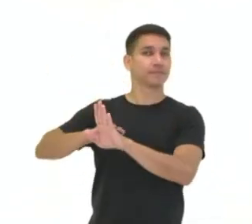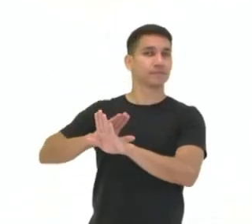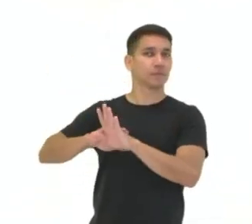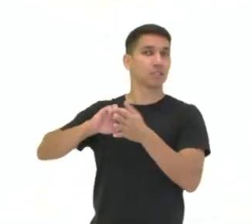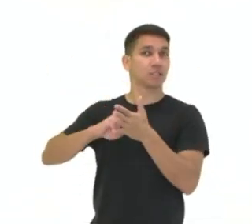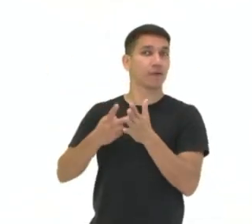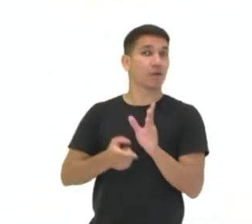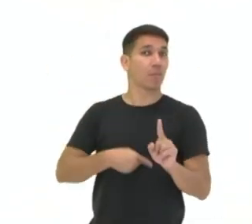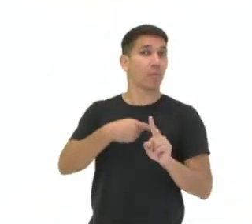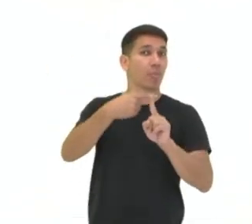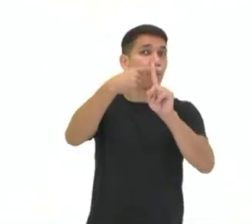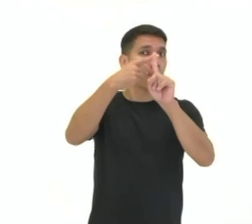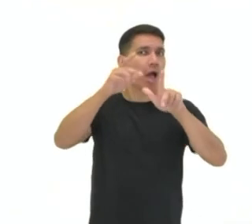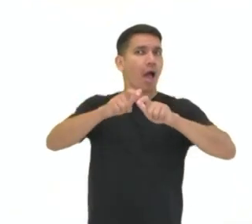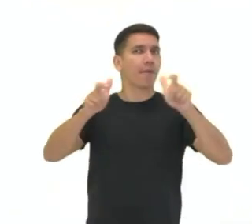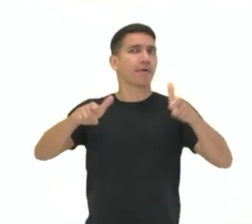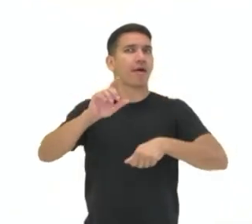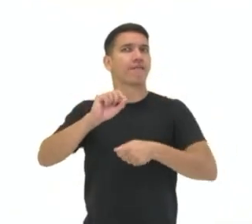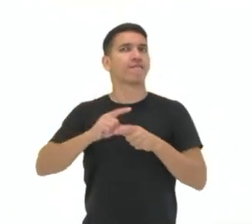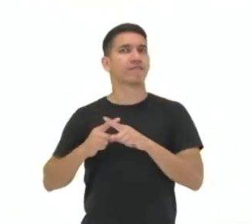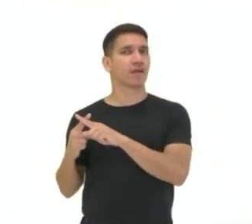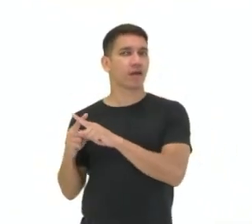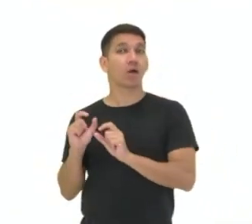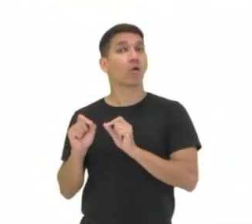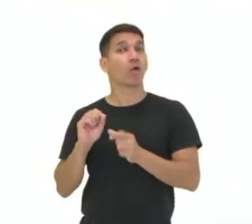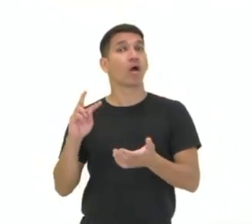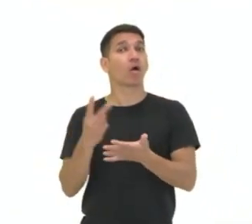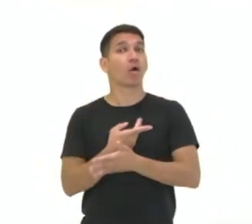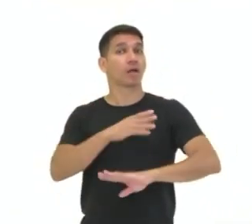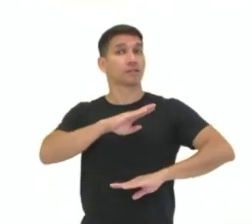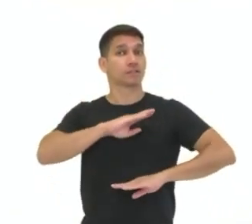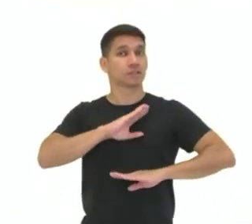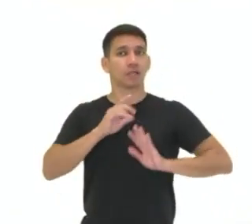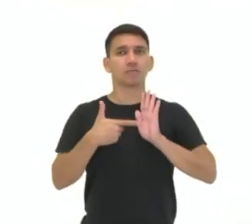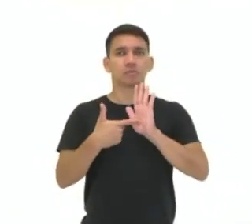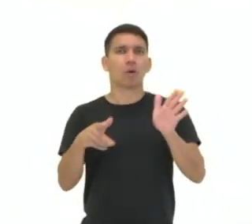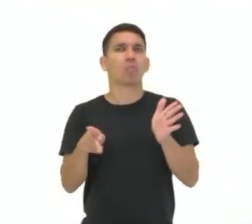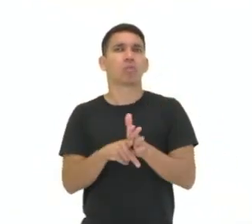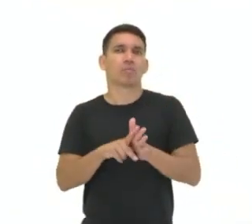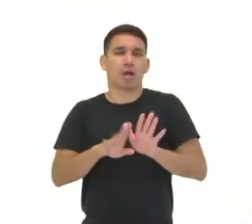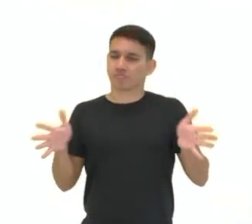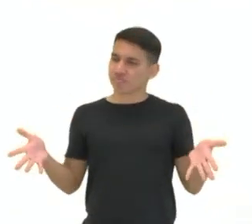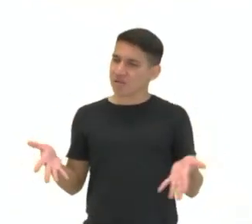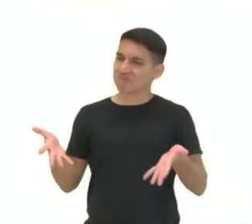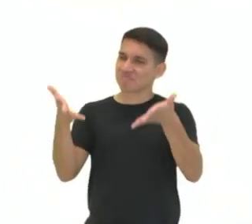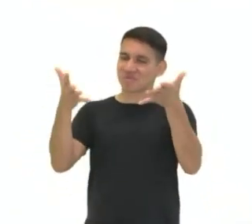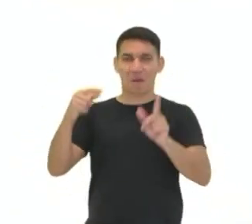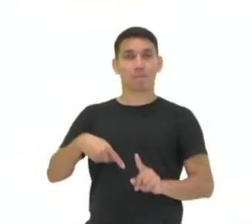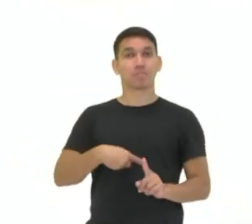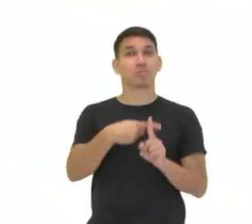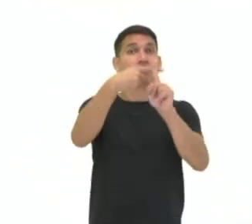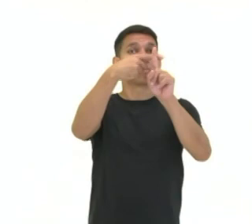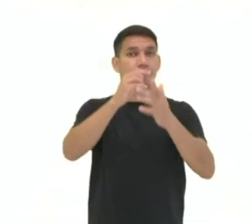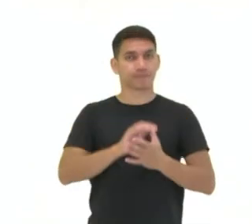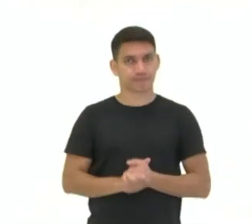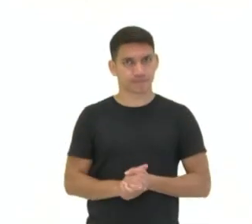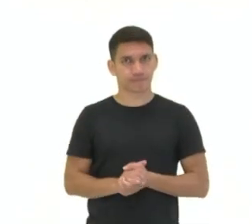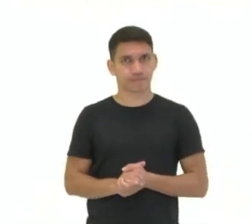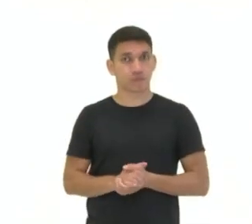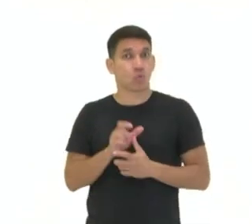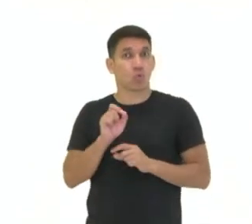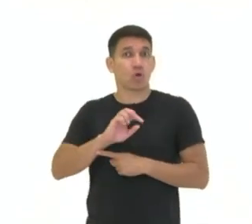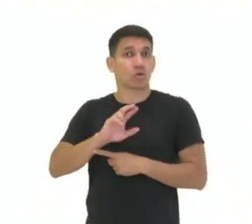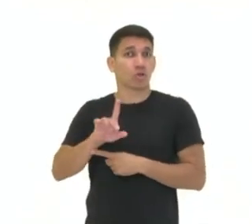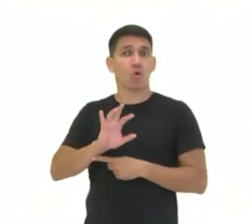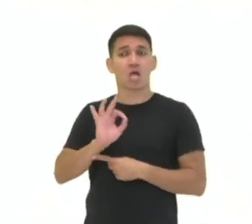maioria das vezes ali as situações apresentadas são elogiosas, são positivas. Não coloca